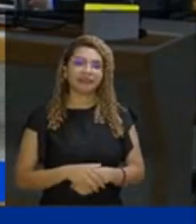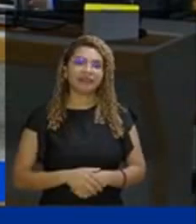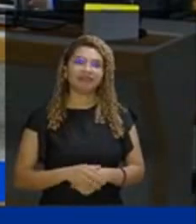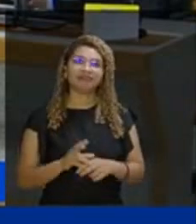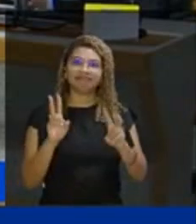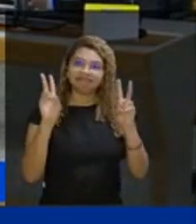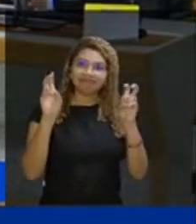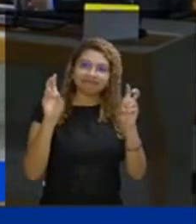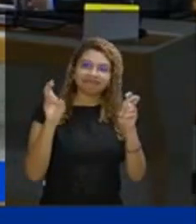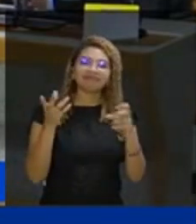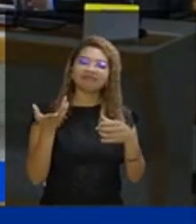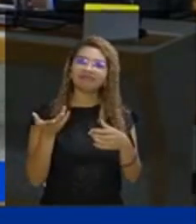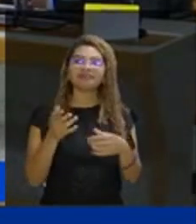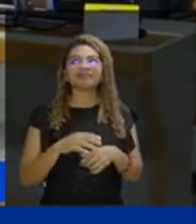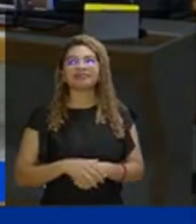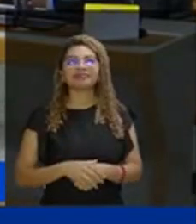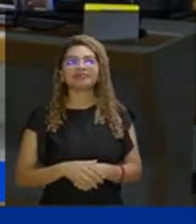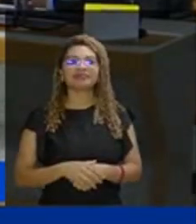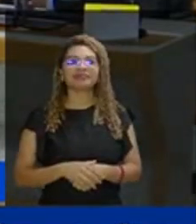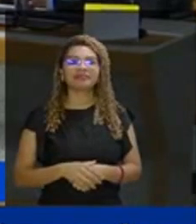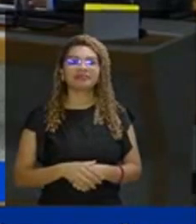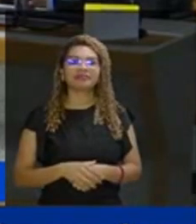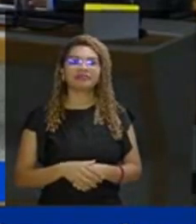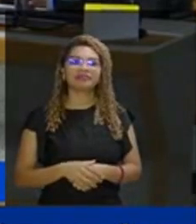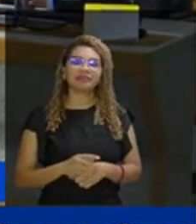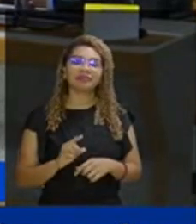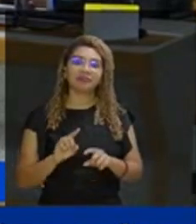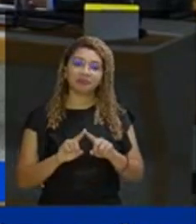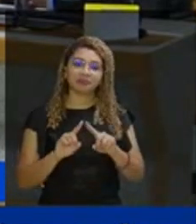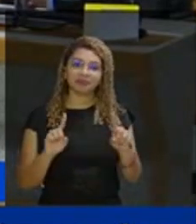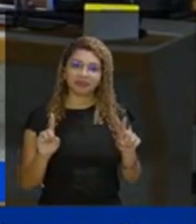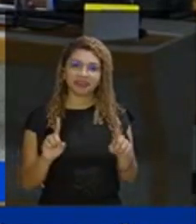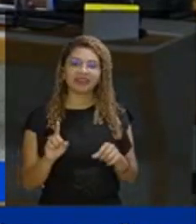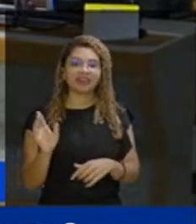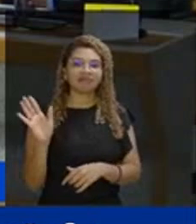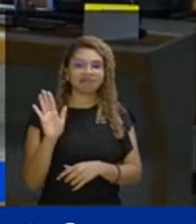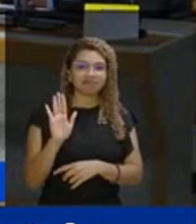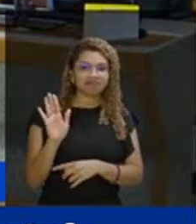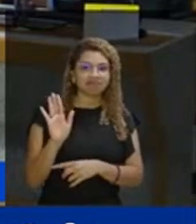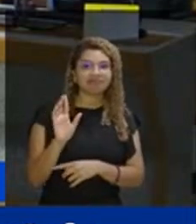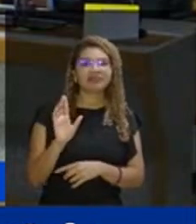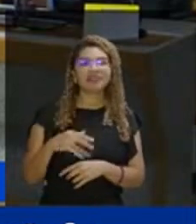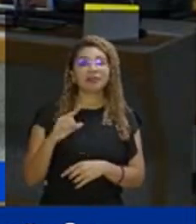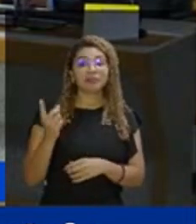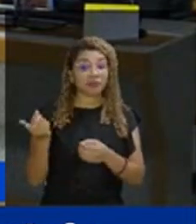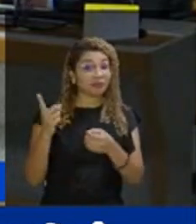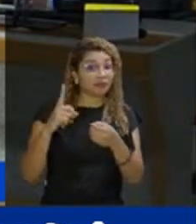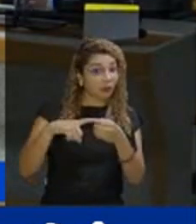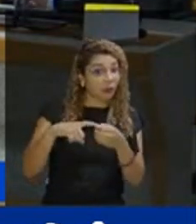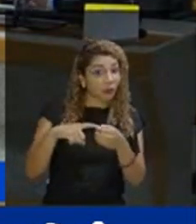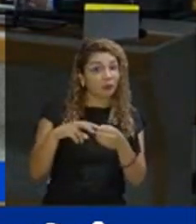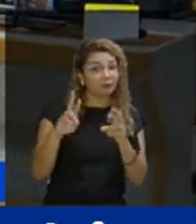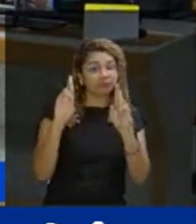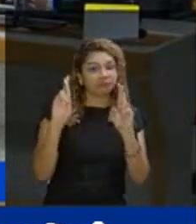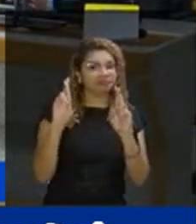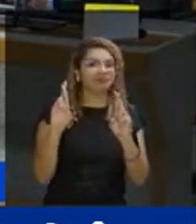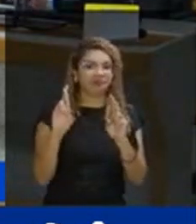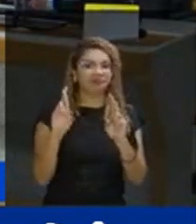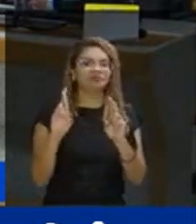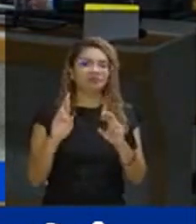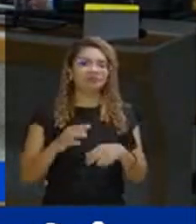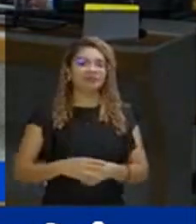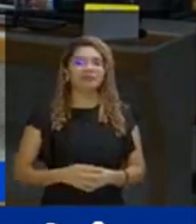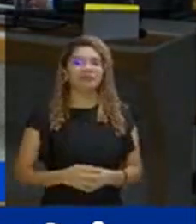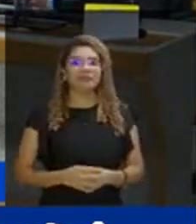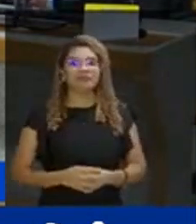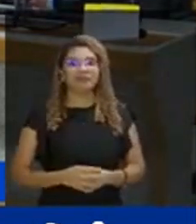Samuel Gonçalves. Está aqui estejamos dizendo apenas um até logo, até breve, porque eu tenho certeza que a